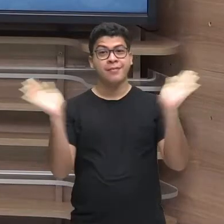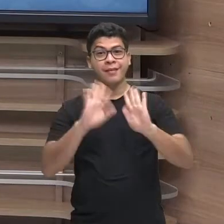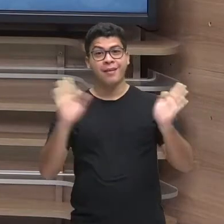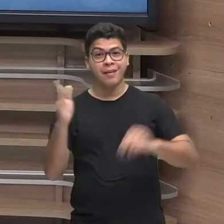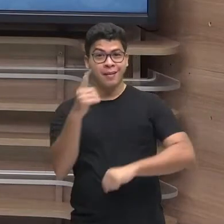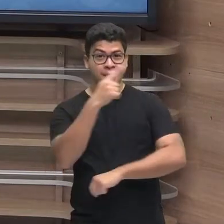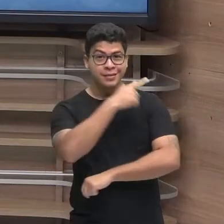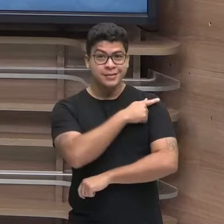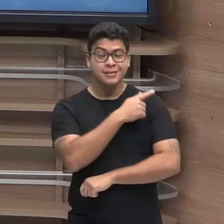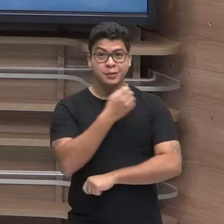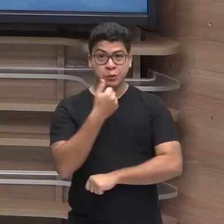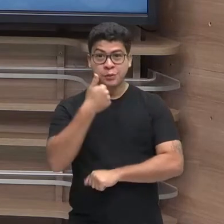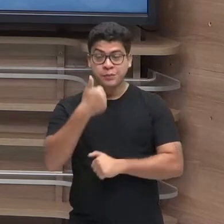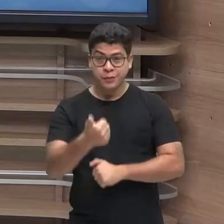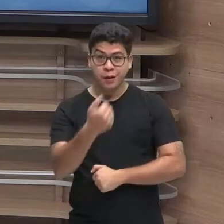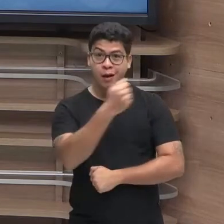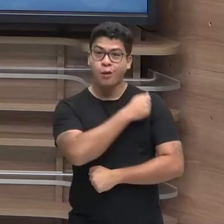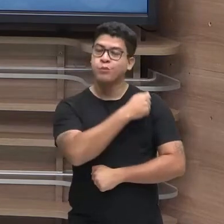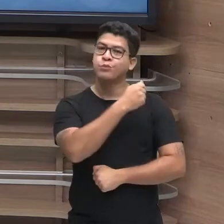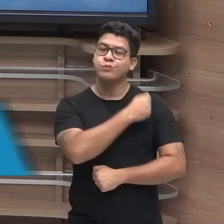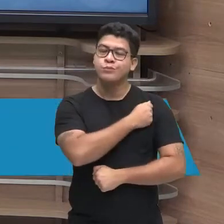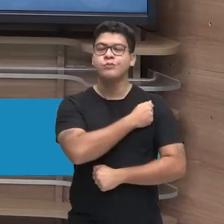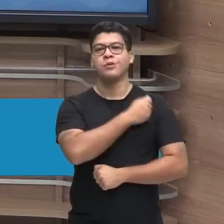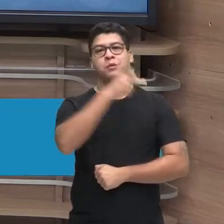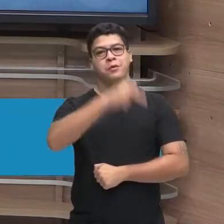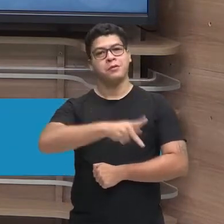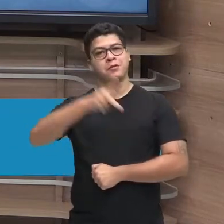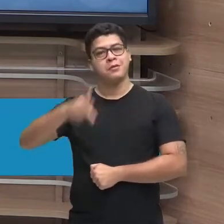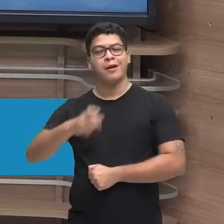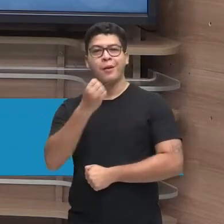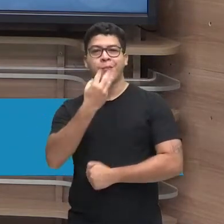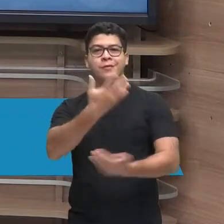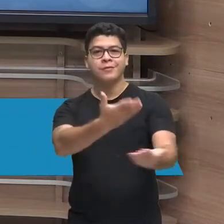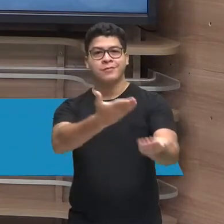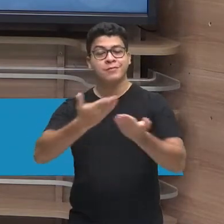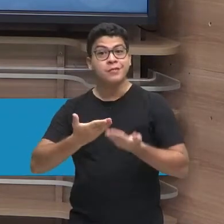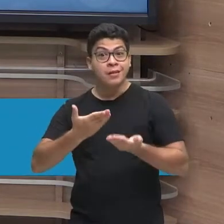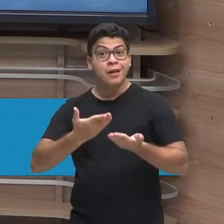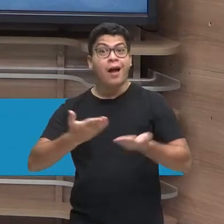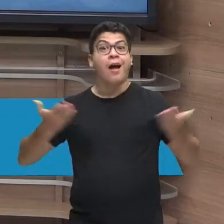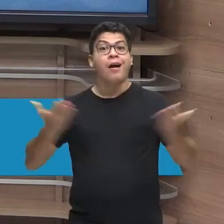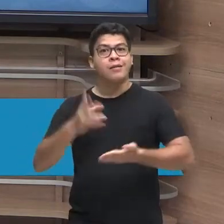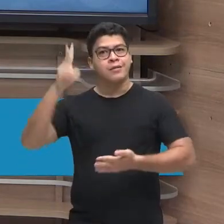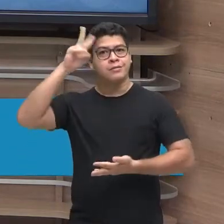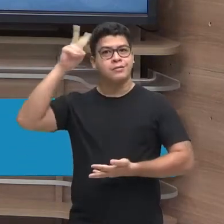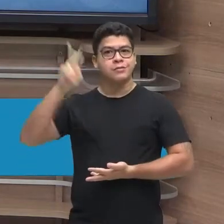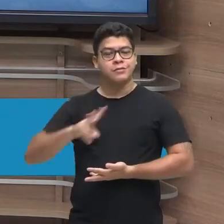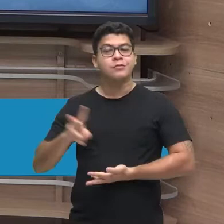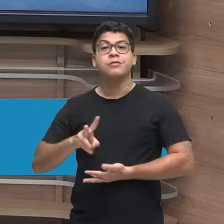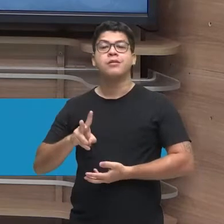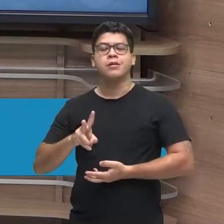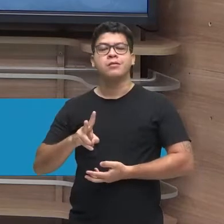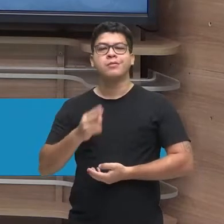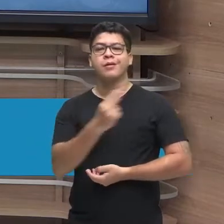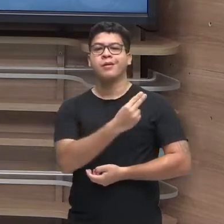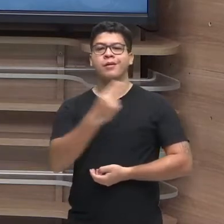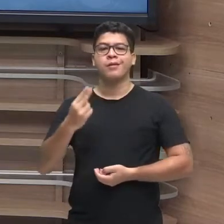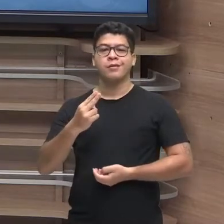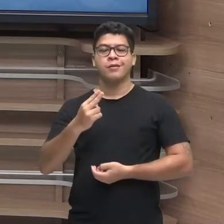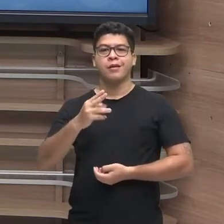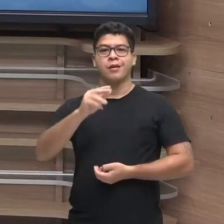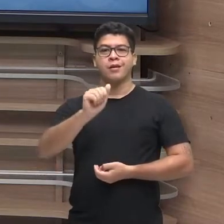sétimo ano! Olá, alunos, professores, sejam bem-vindos a mais uma aula de História. Sou a professora Dilene Santiago e